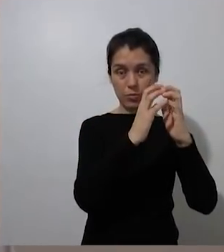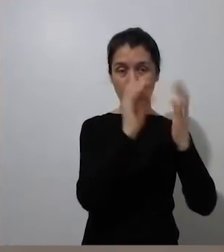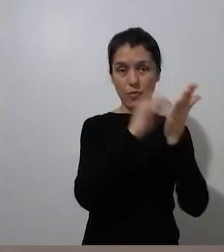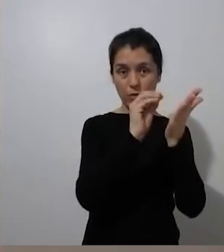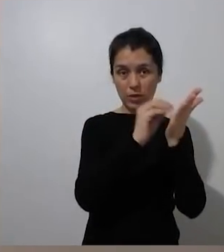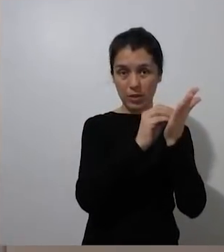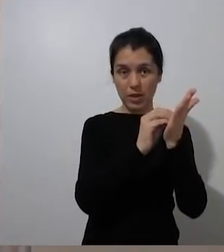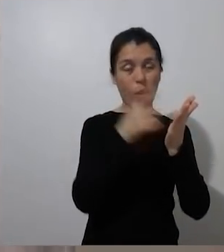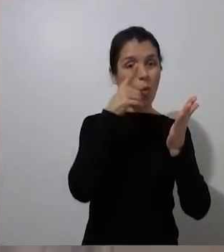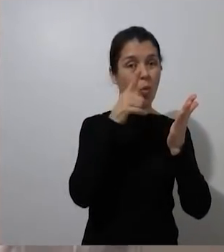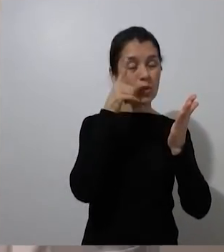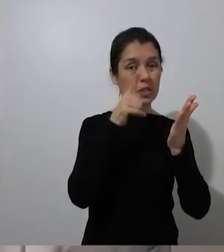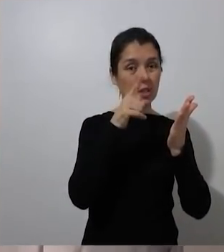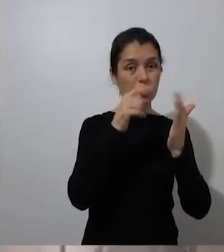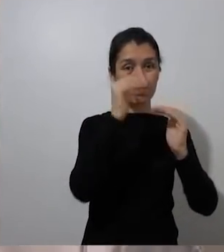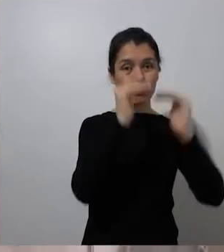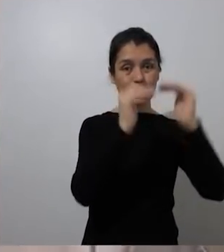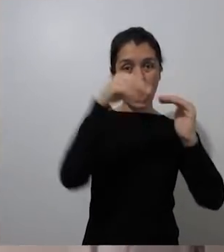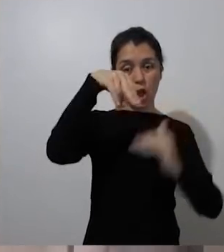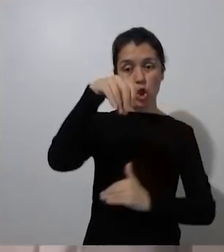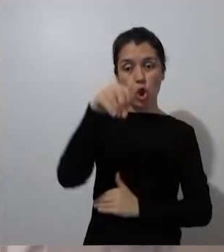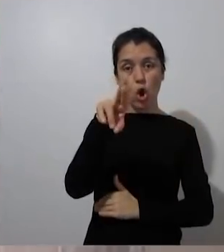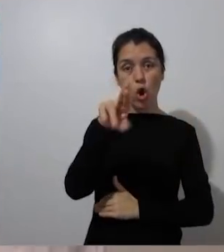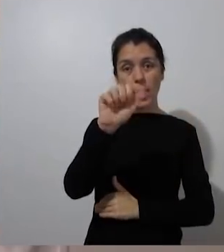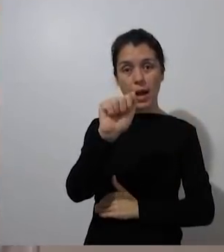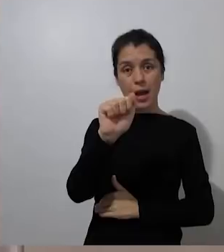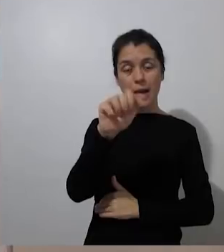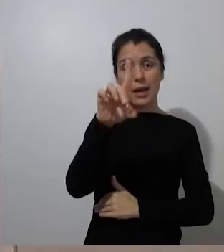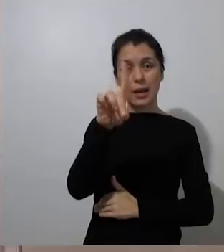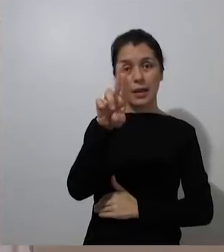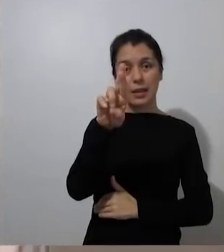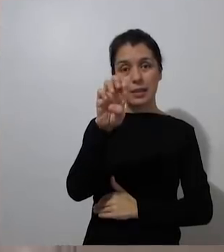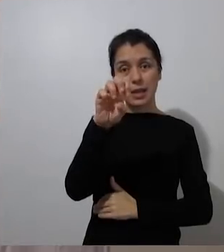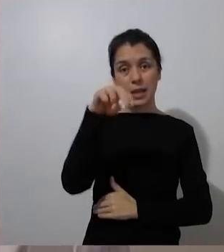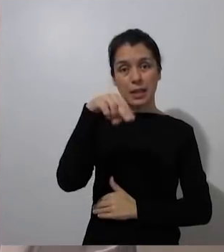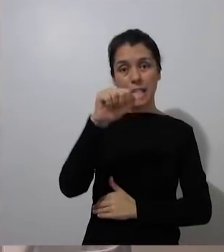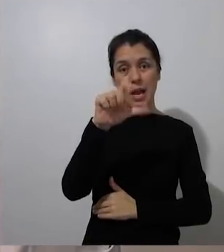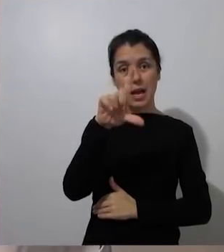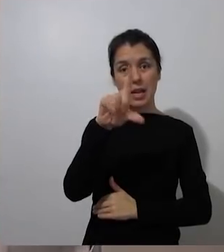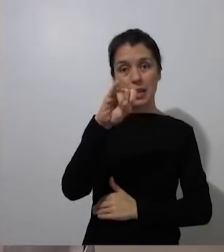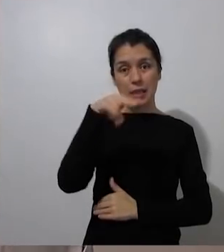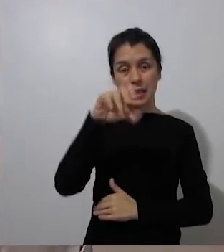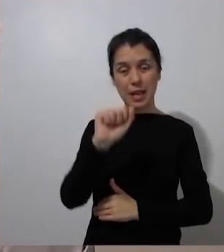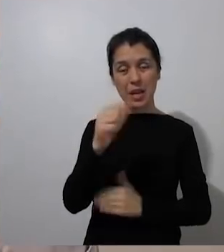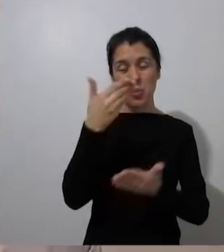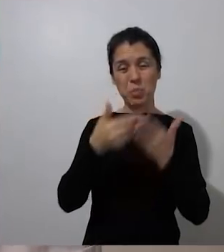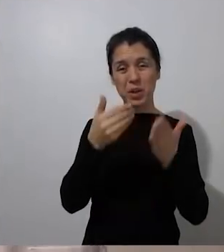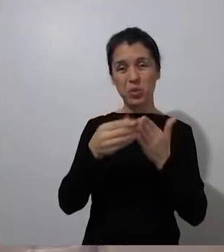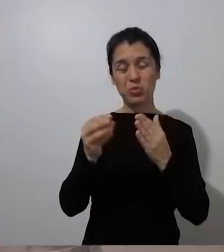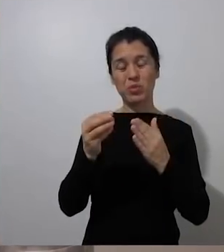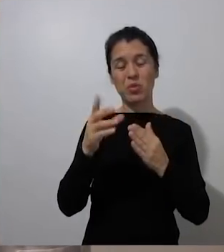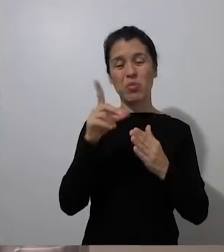vesícula sináptica, não consigo produzir equilibradamente a noradrenalina, além de tudo isso eu vou perder a disposição e a vontade. Por isso que